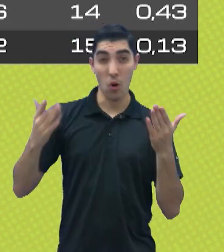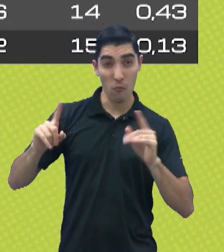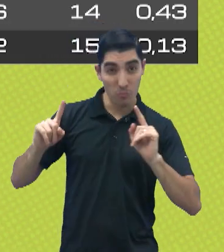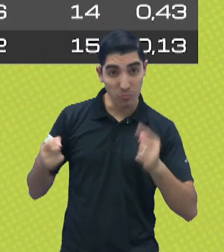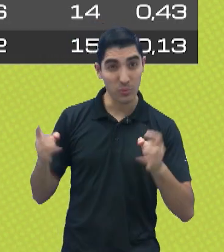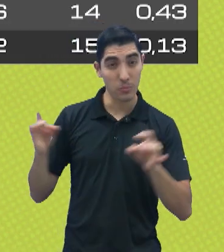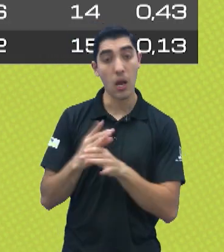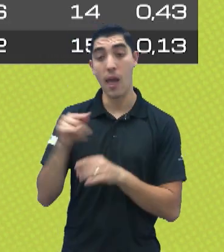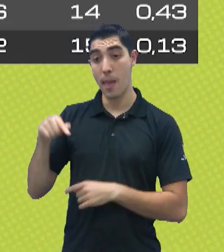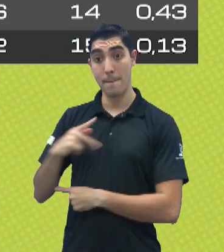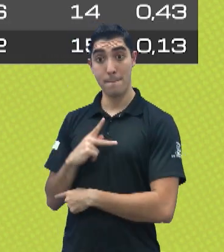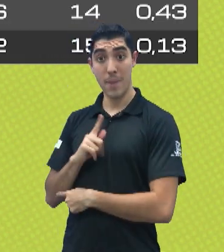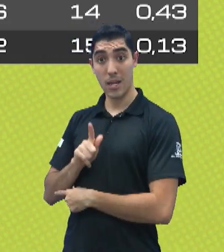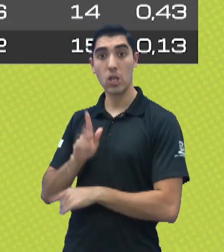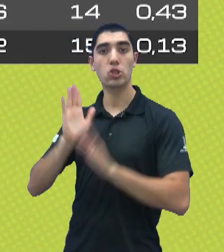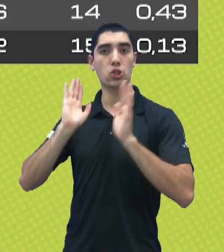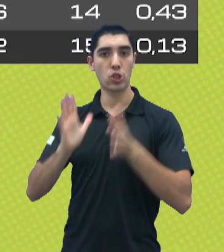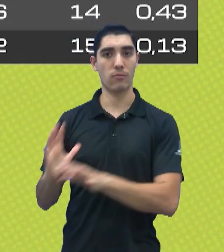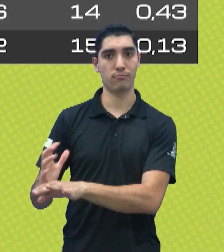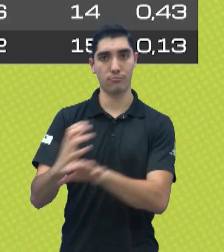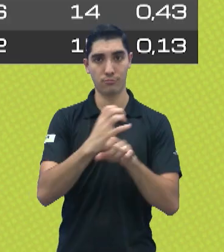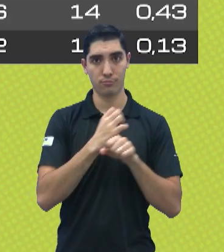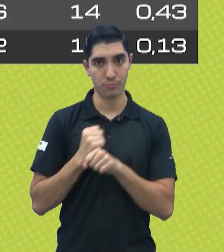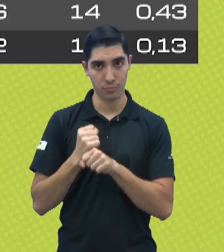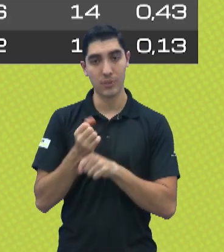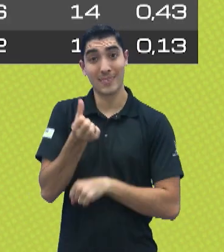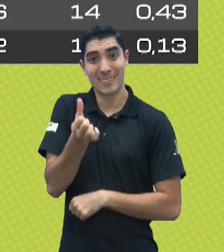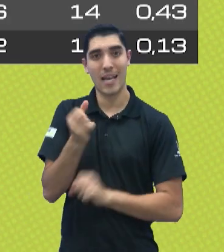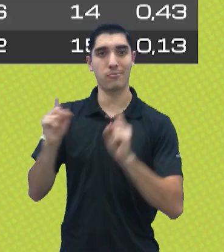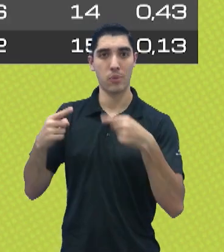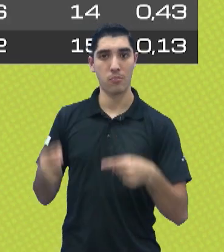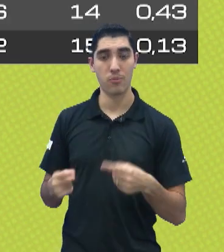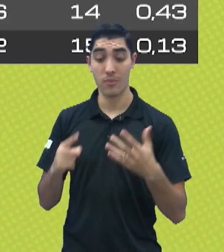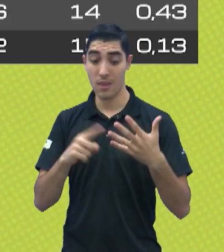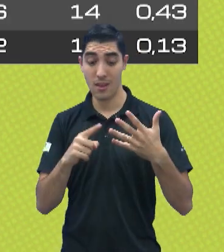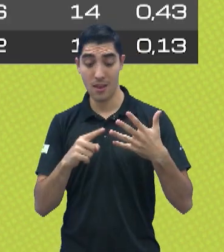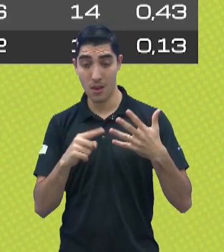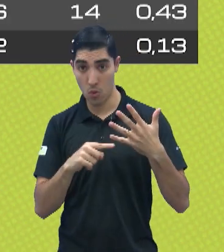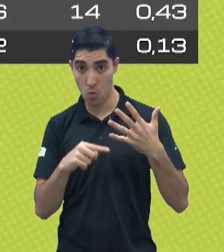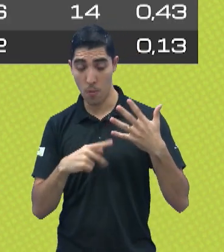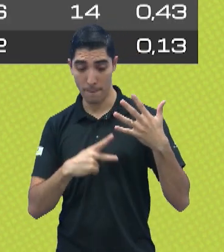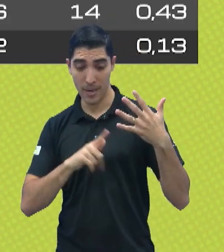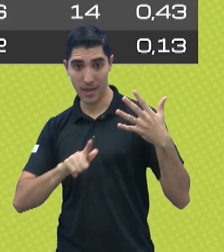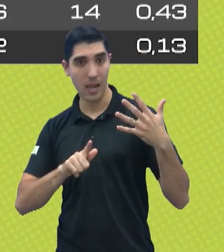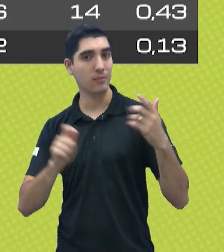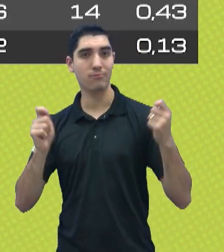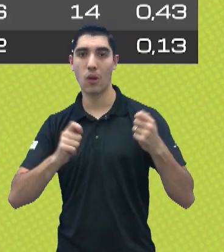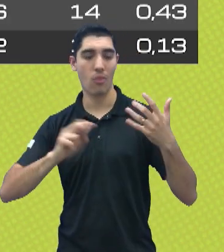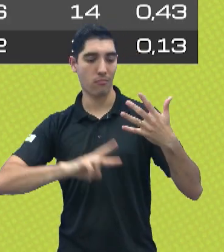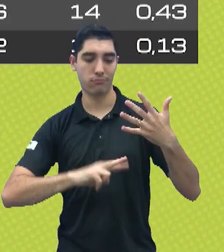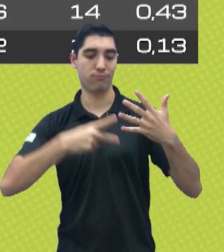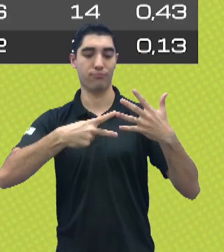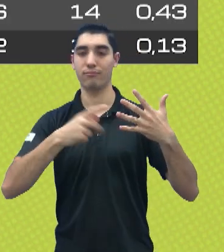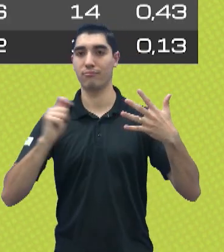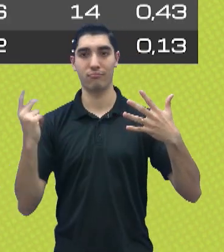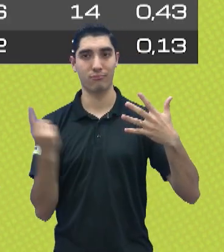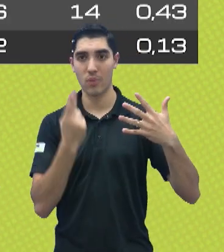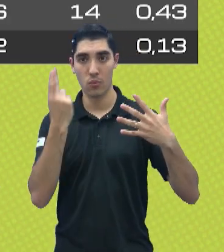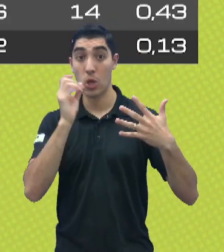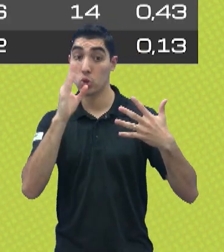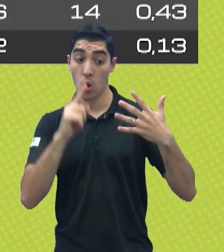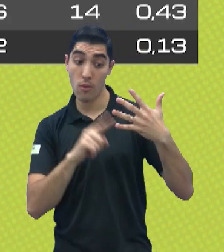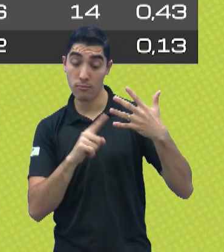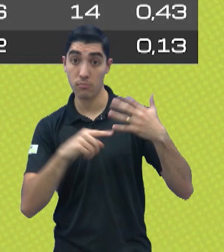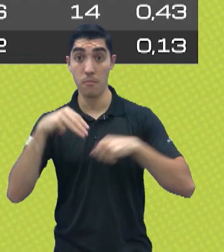já encerrou sua participação na fase de classificação, não tem como ultrapassar a equipe do Vôlei São José, somente a equipe do Mogi.